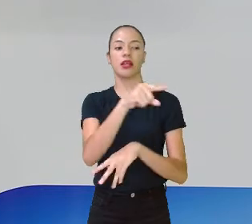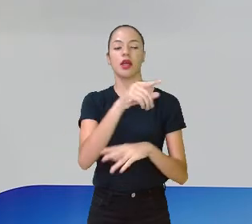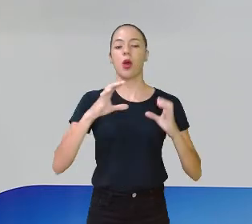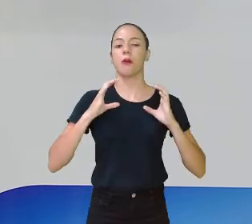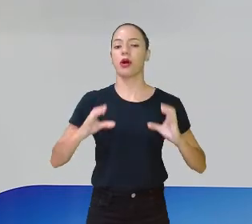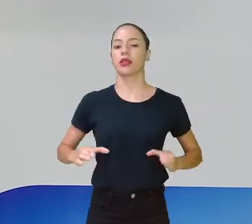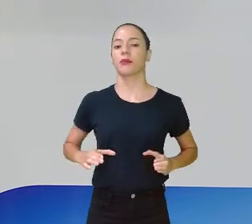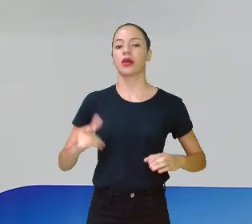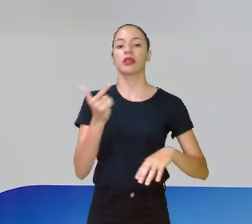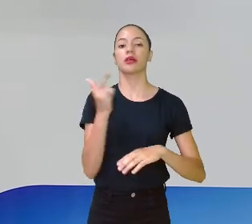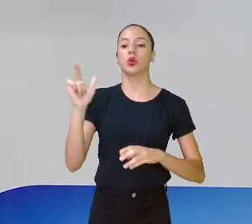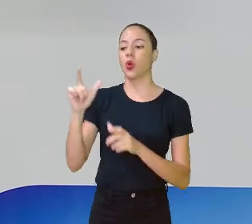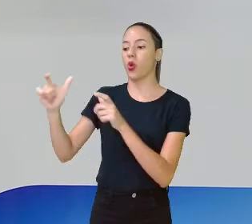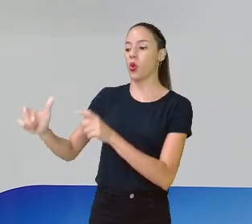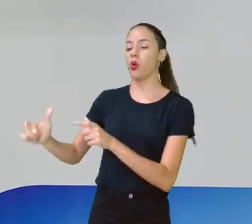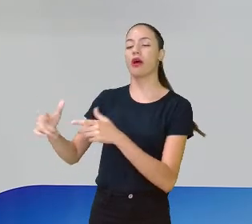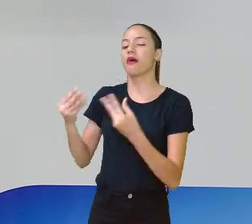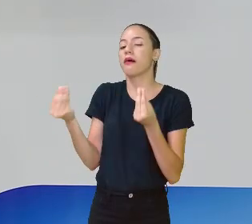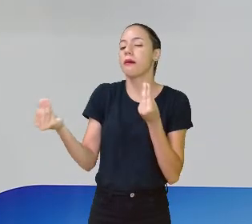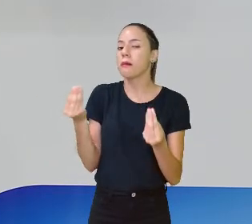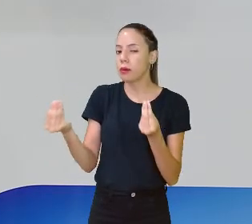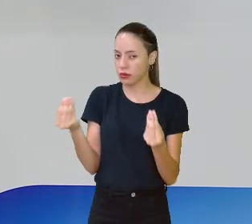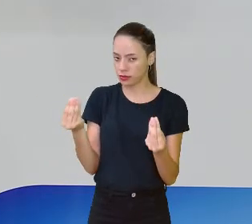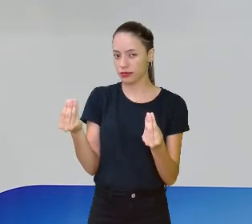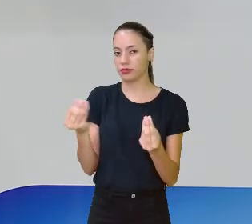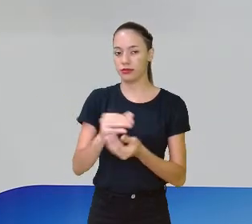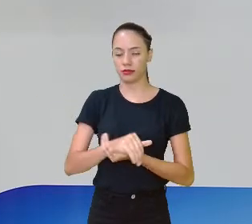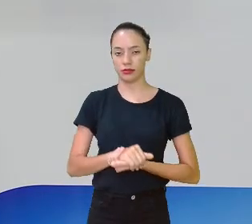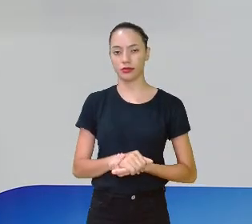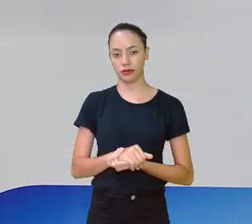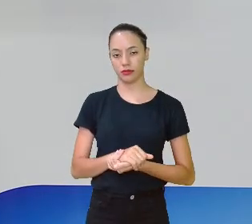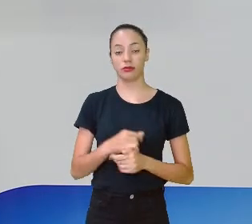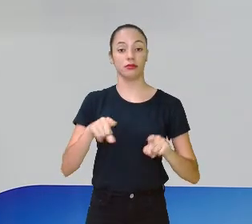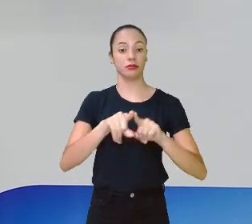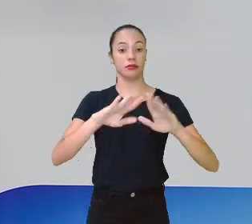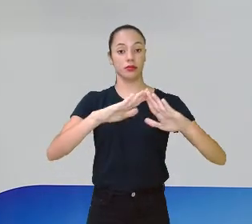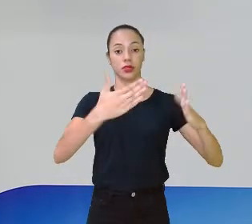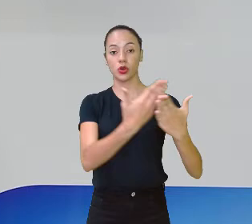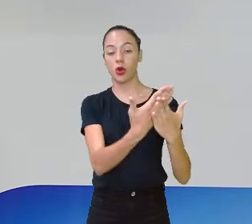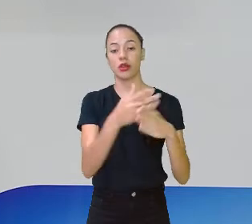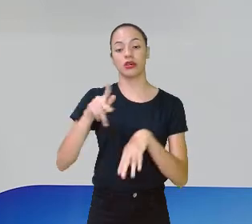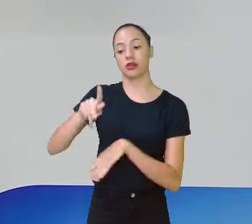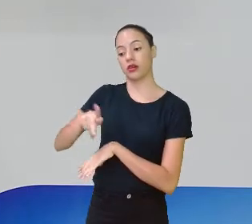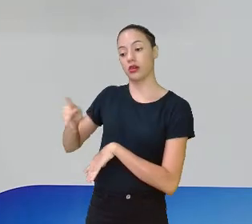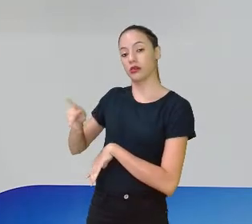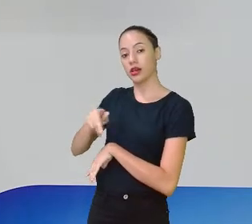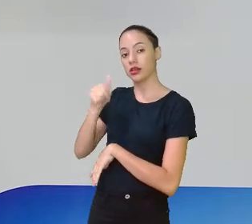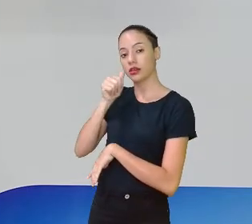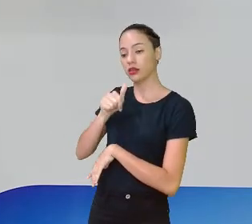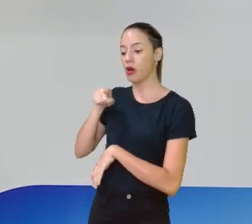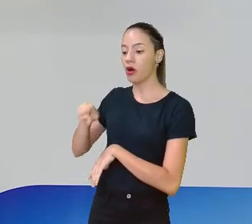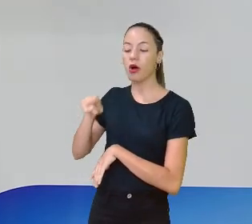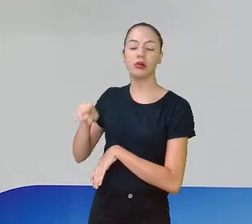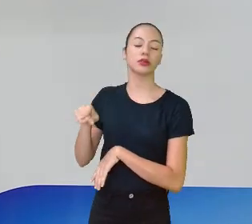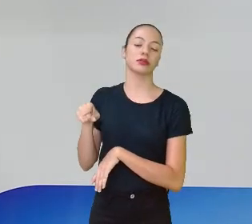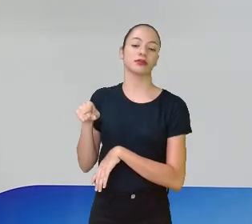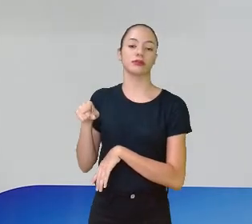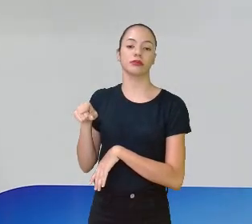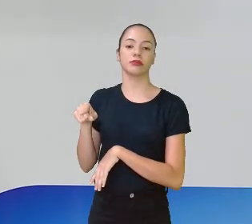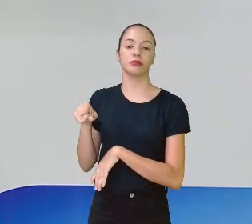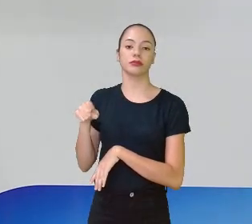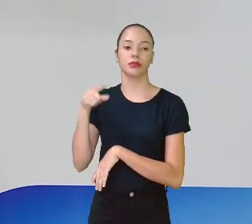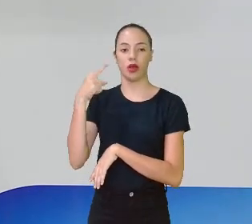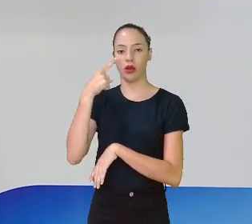comportar em outros ambientes? Entende? Quando a escola, a professora, ela considera